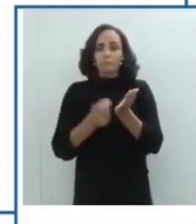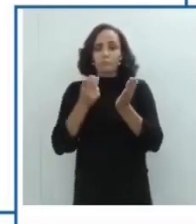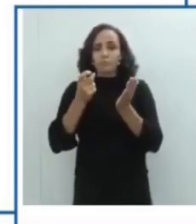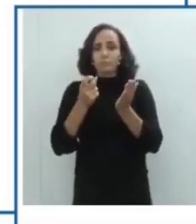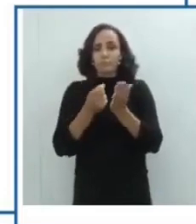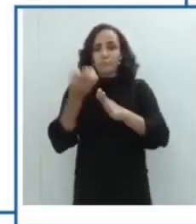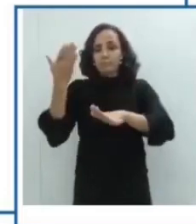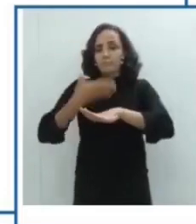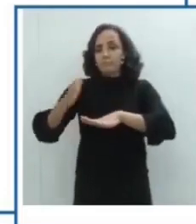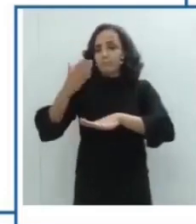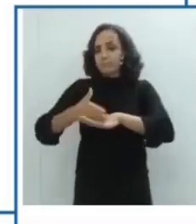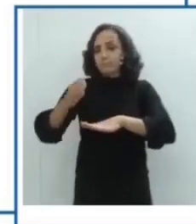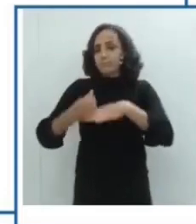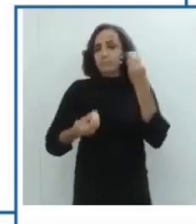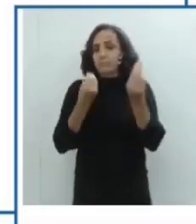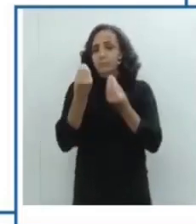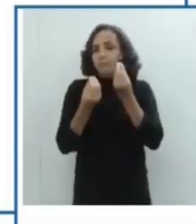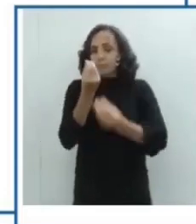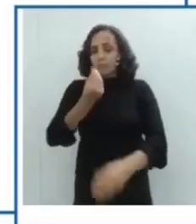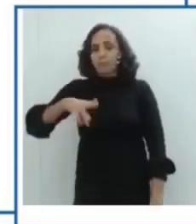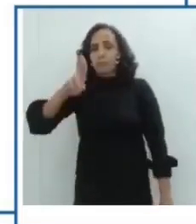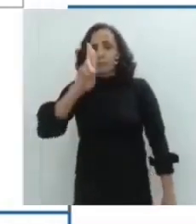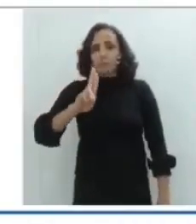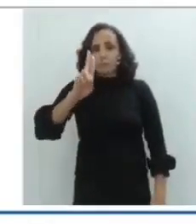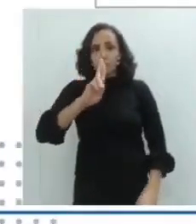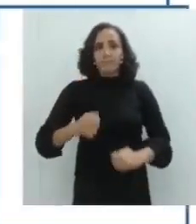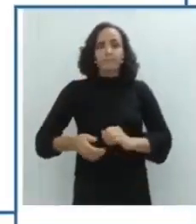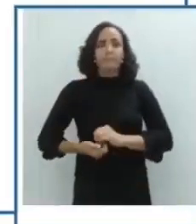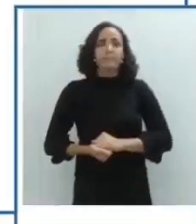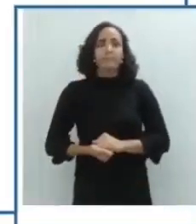prática, como é que funciona direitinho aí essa condição.